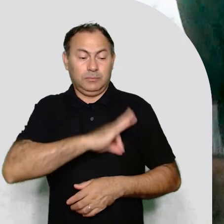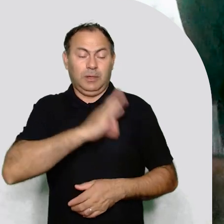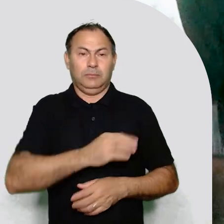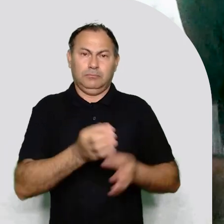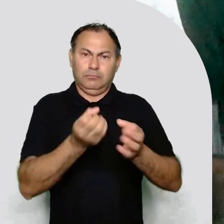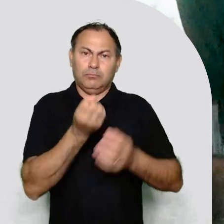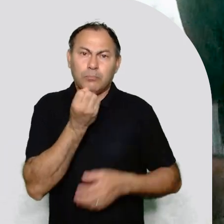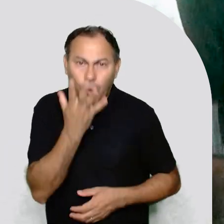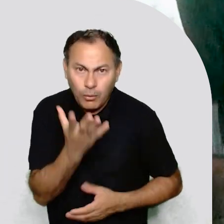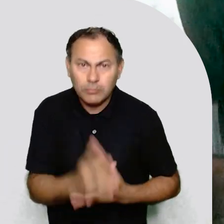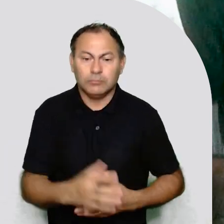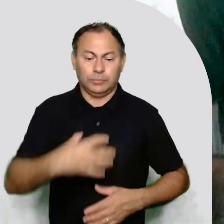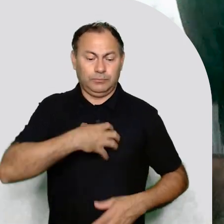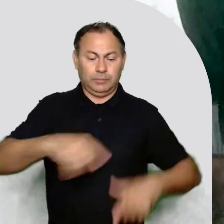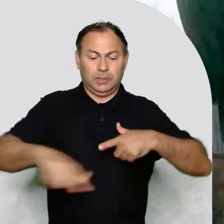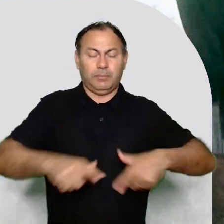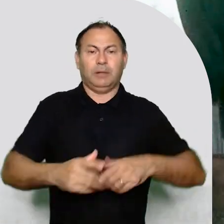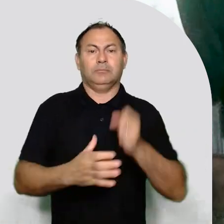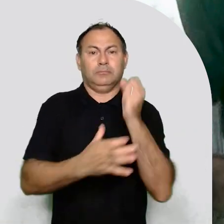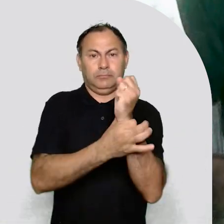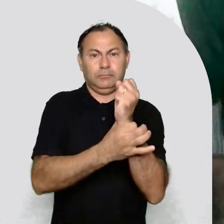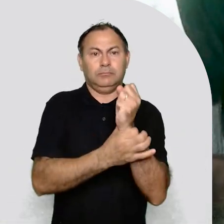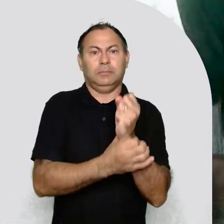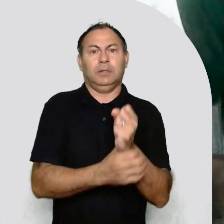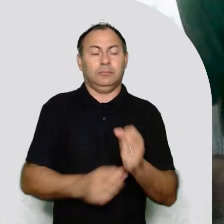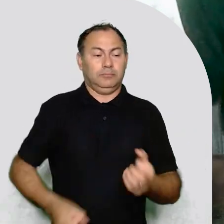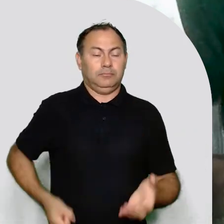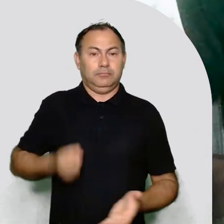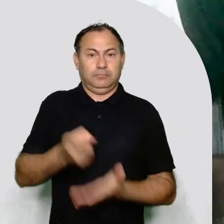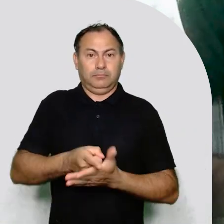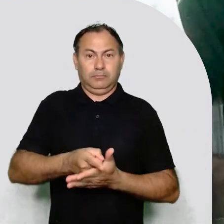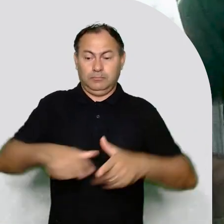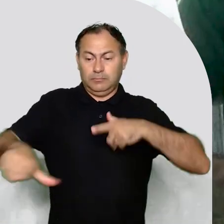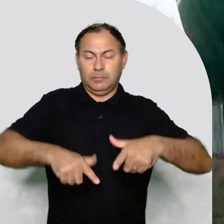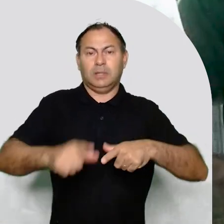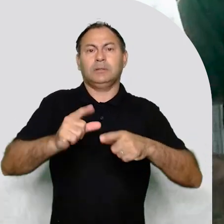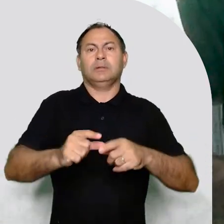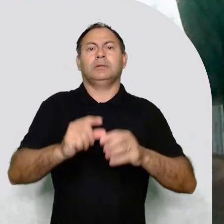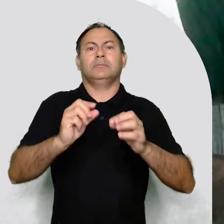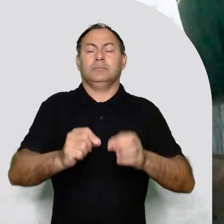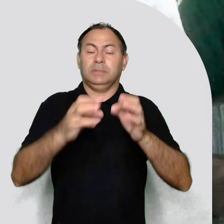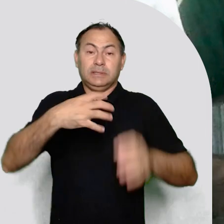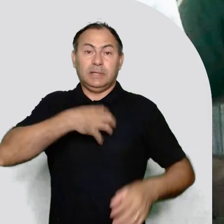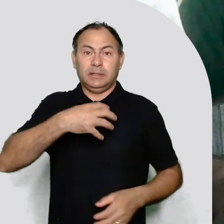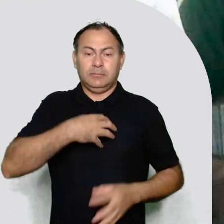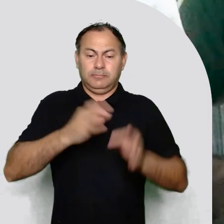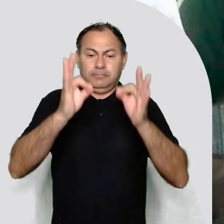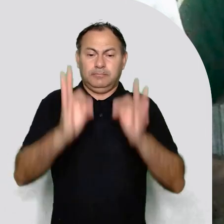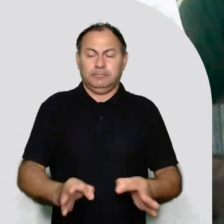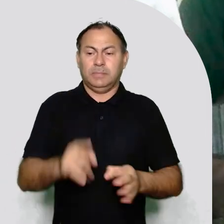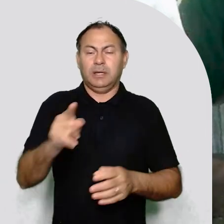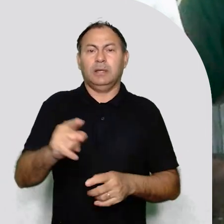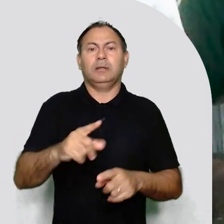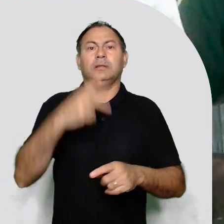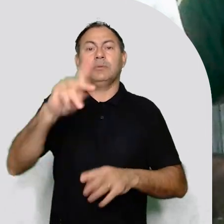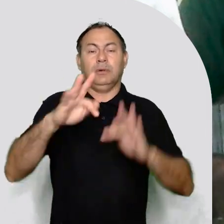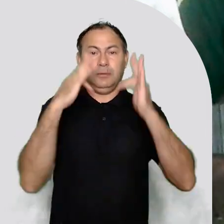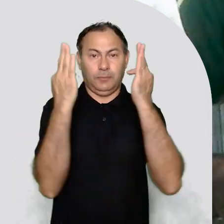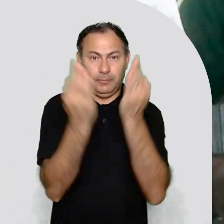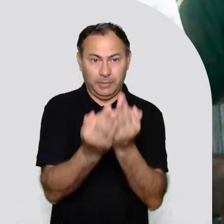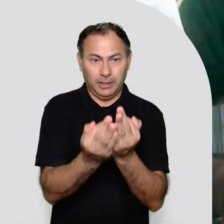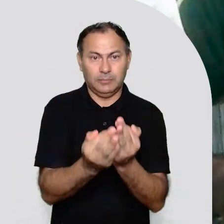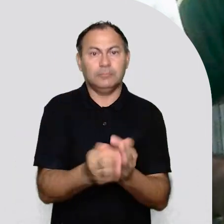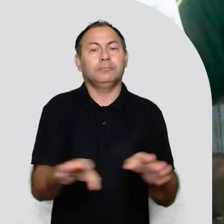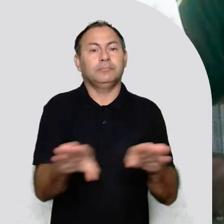salários adequados, condições de trabalho seguras e que o pagamento desse trabalho seja suficiente para dar dignidade para ele e para sua